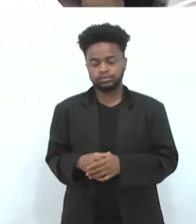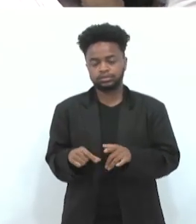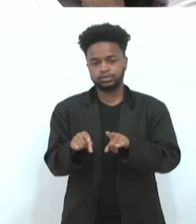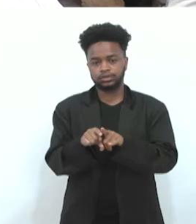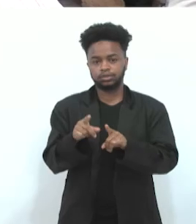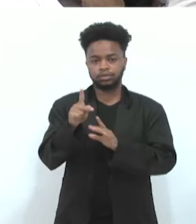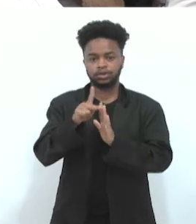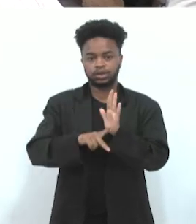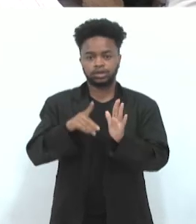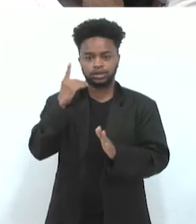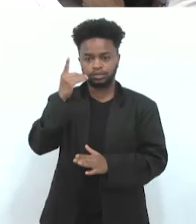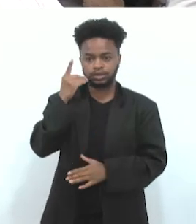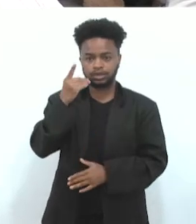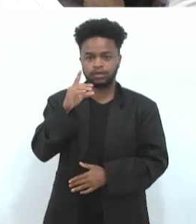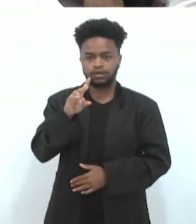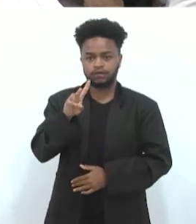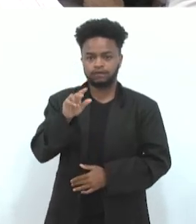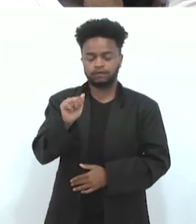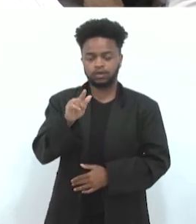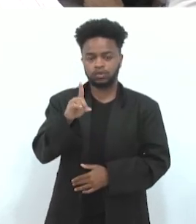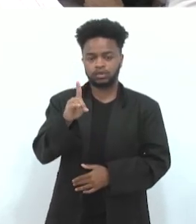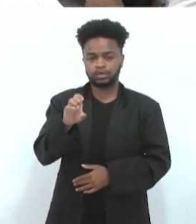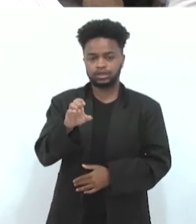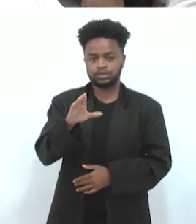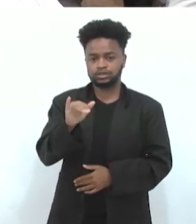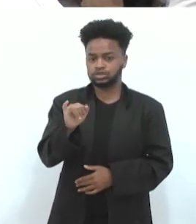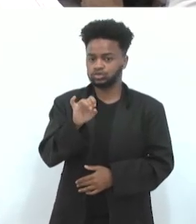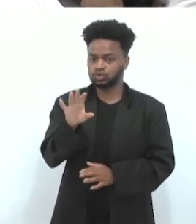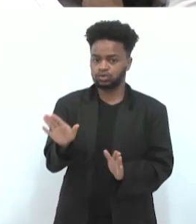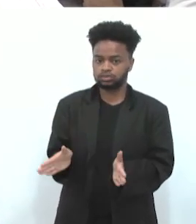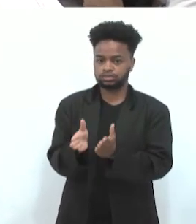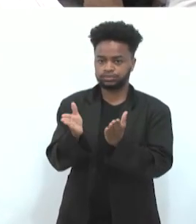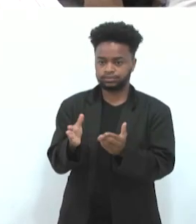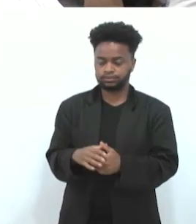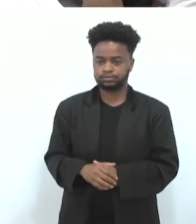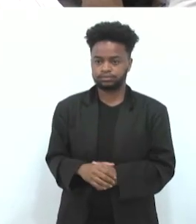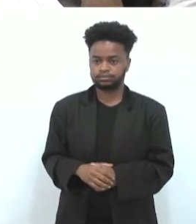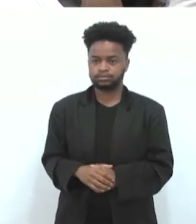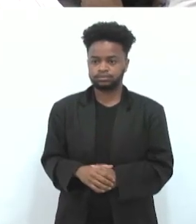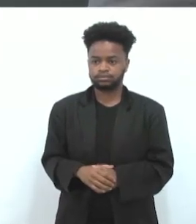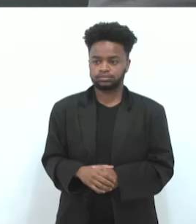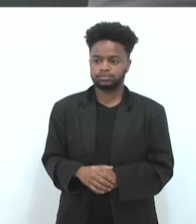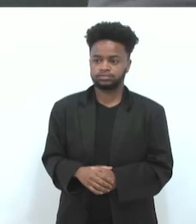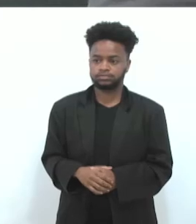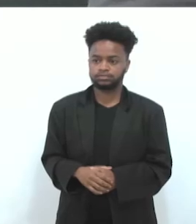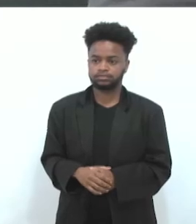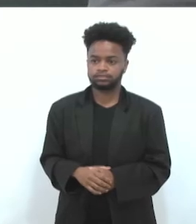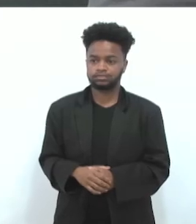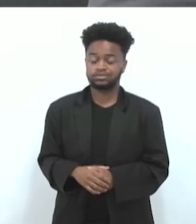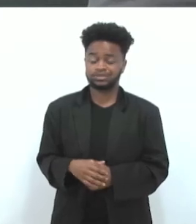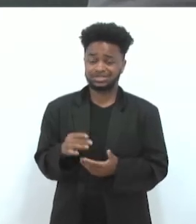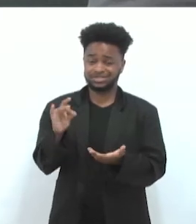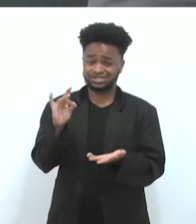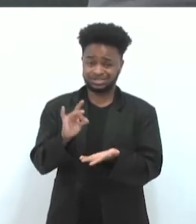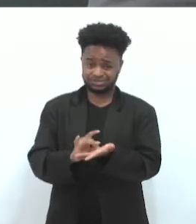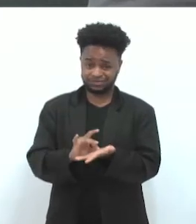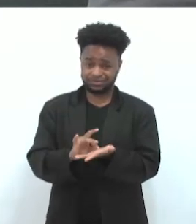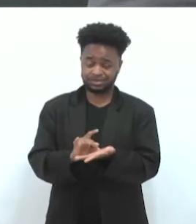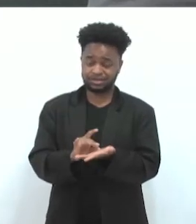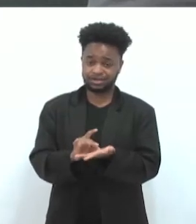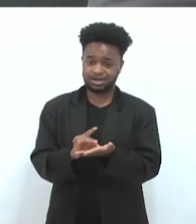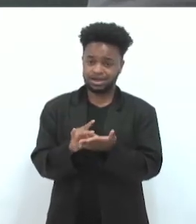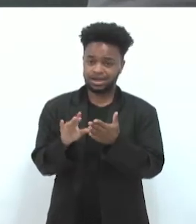Valdeci não, só estimula. Mas vou passar ao deputado Cozzolino, que tem mais pertinência define, sobre a né? matéria. Senhor presidente, na verdade,